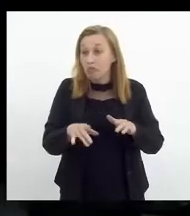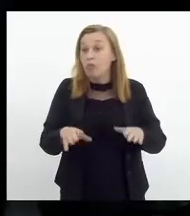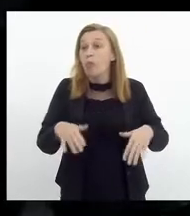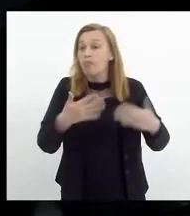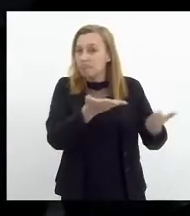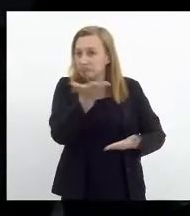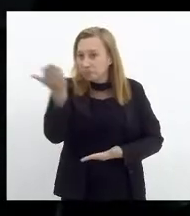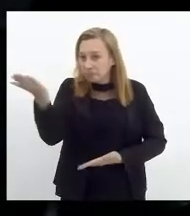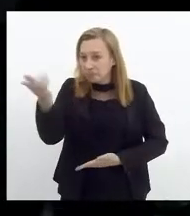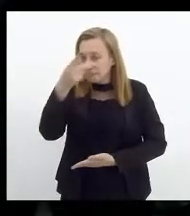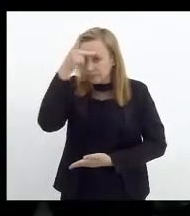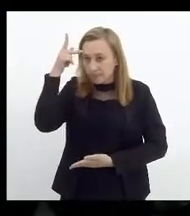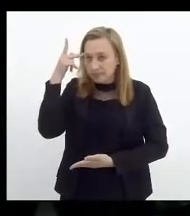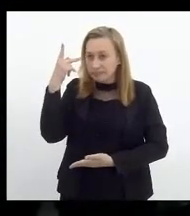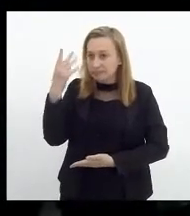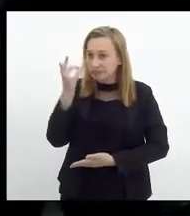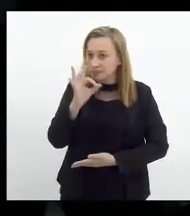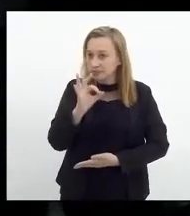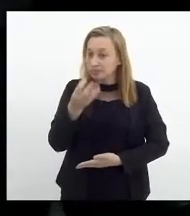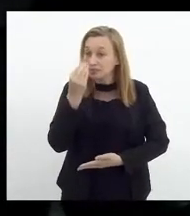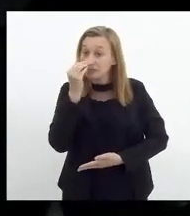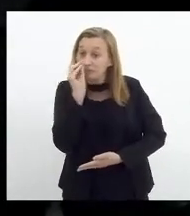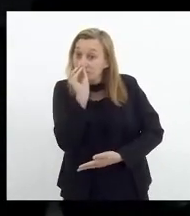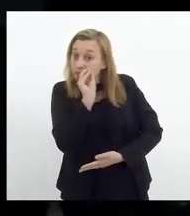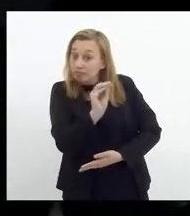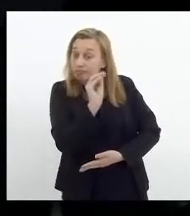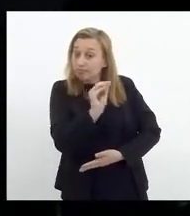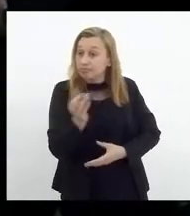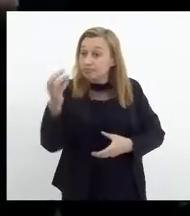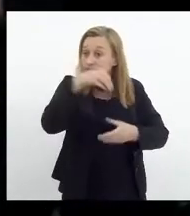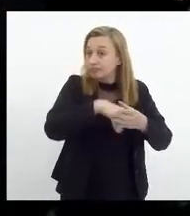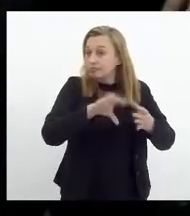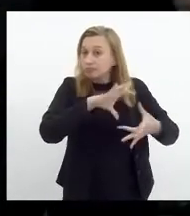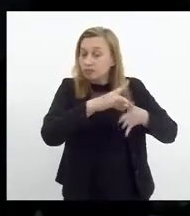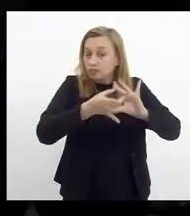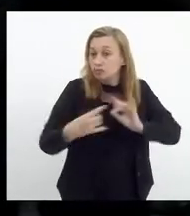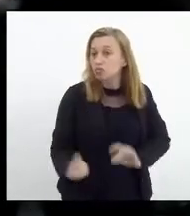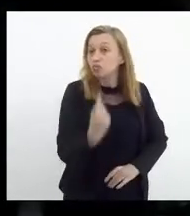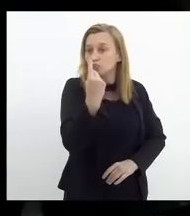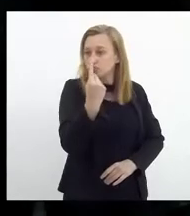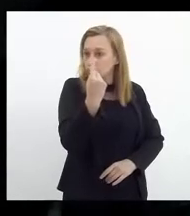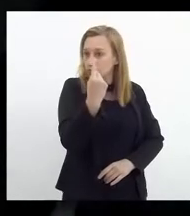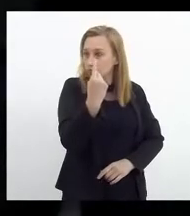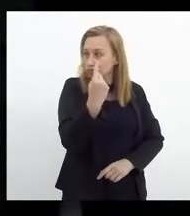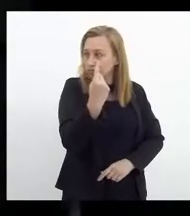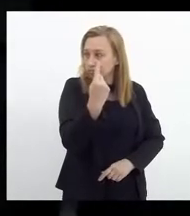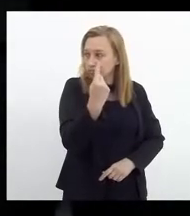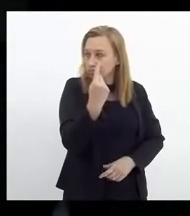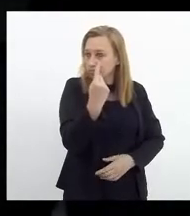essas pessoas aqui estão sendo praticamente discriminadas dentro de um contexto único.